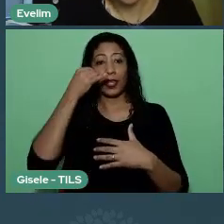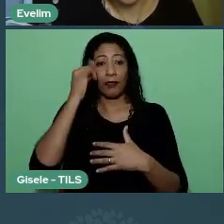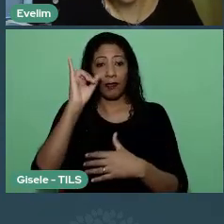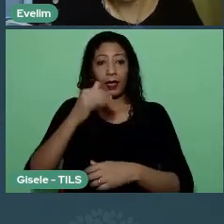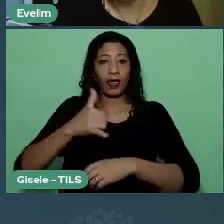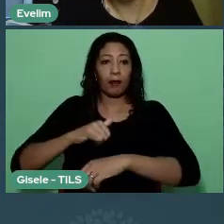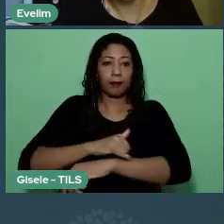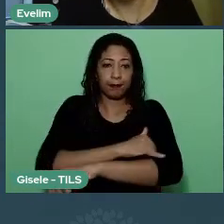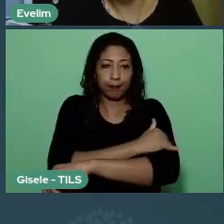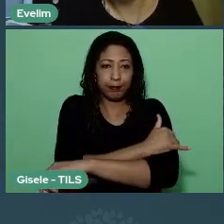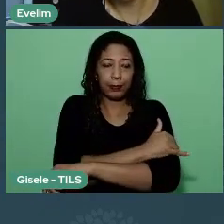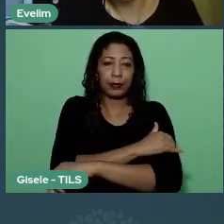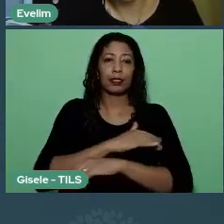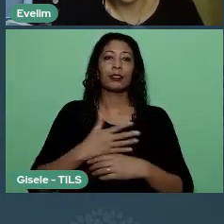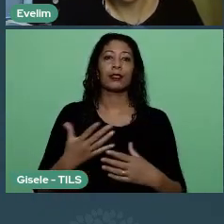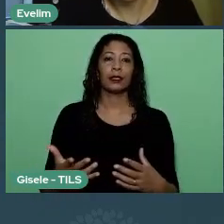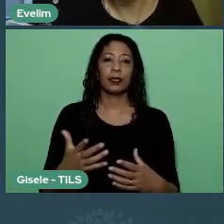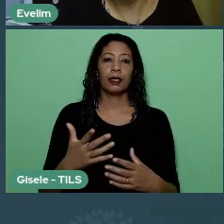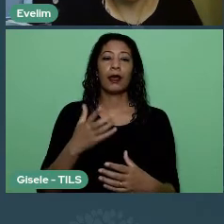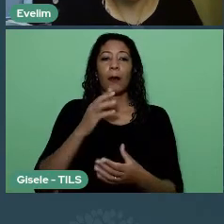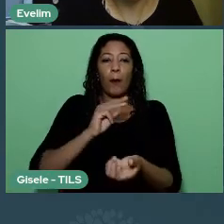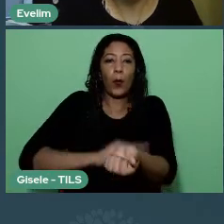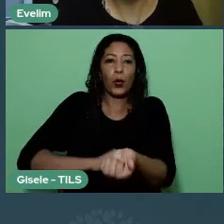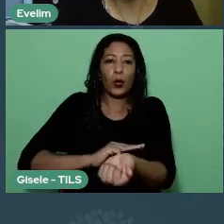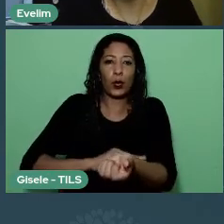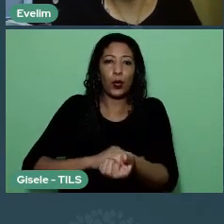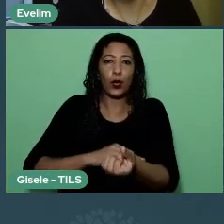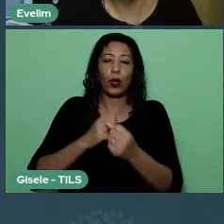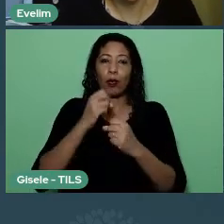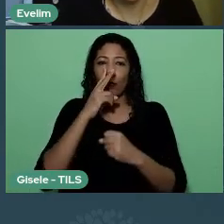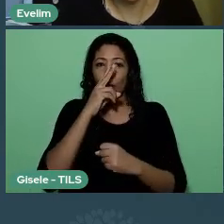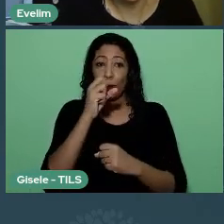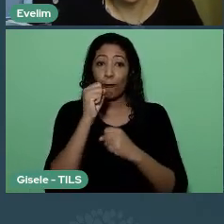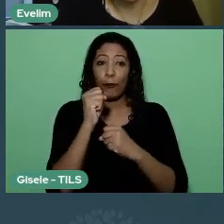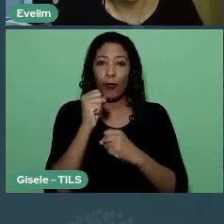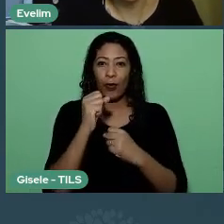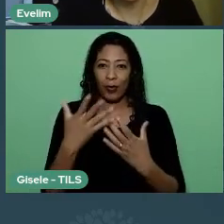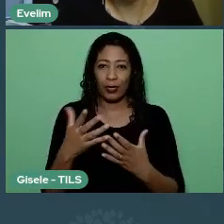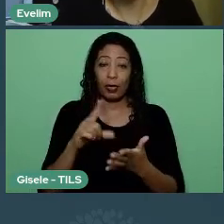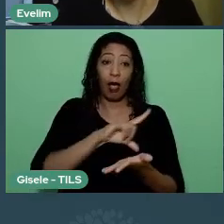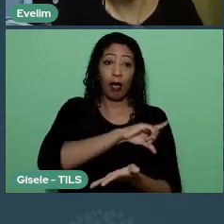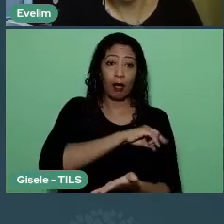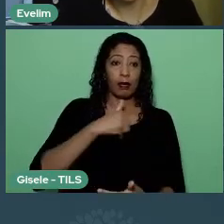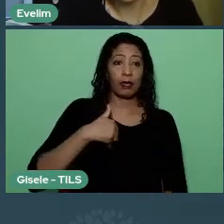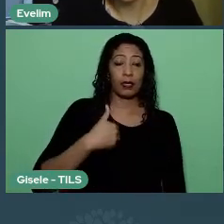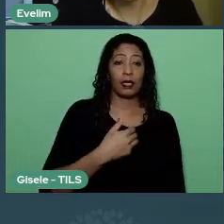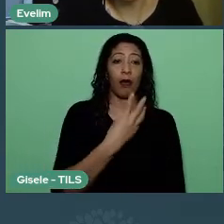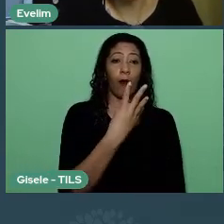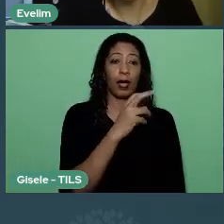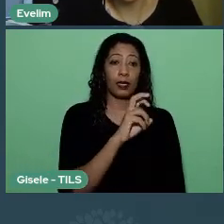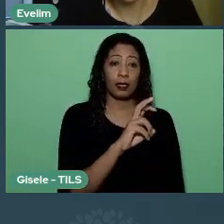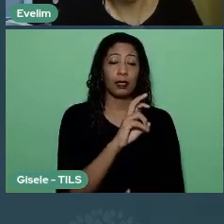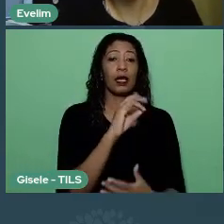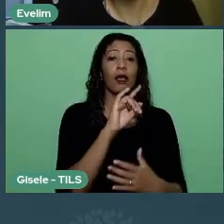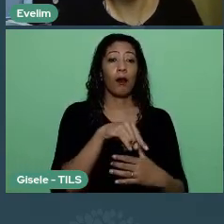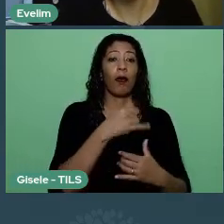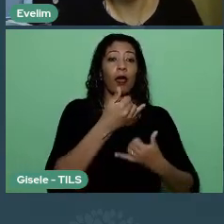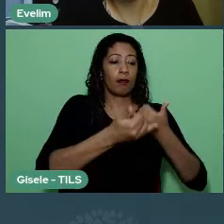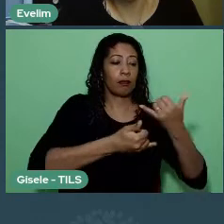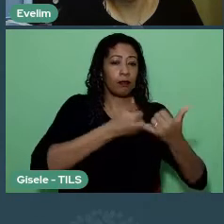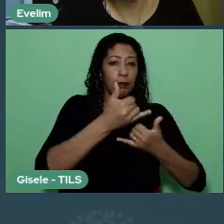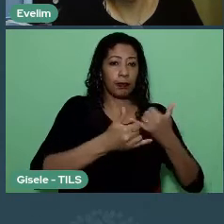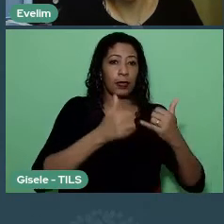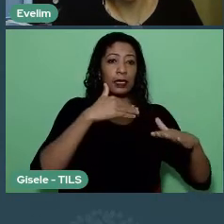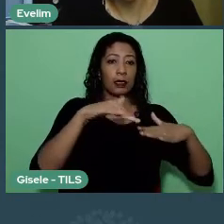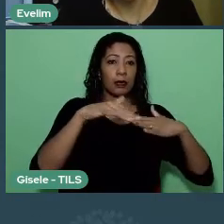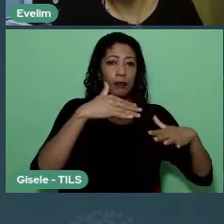gordura corporal, melhorar a força muscular, enquanto antes de 5 anos a gente pensa em desenvolvimento de habilidades motoras.